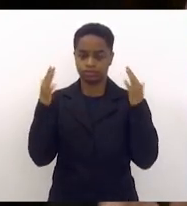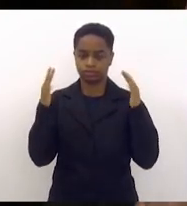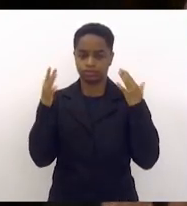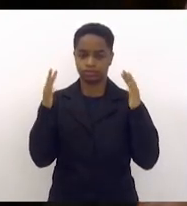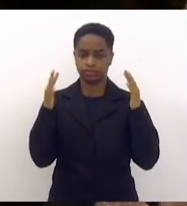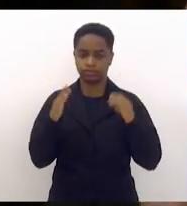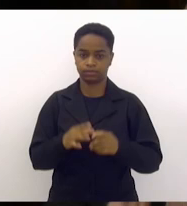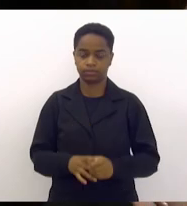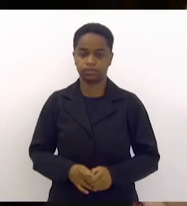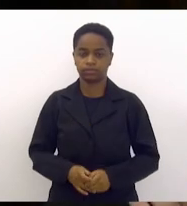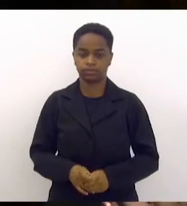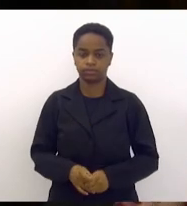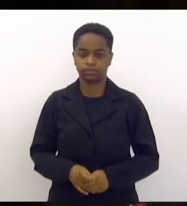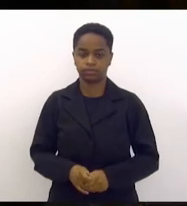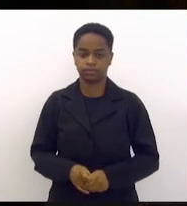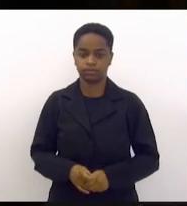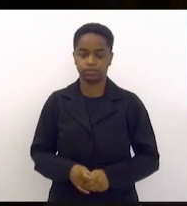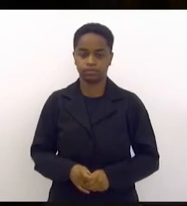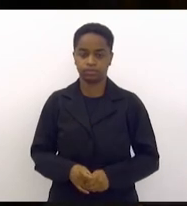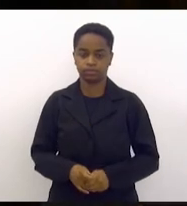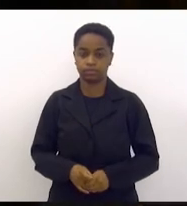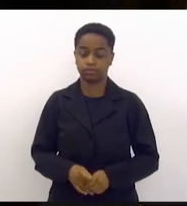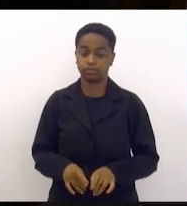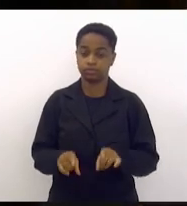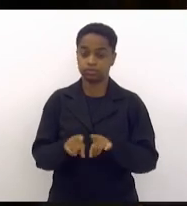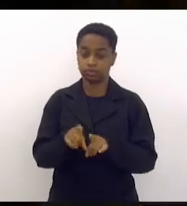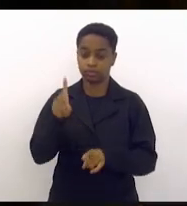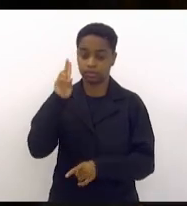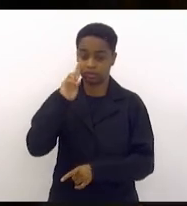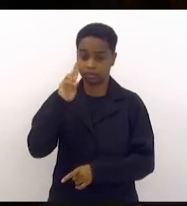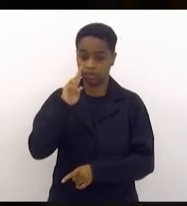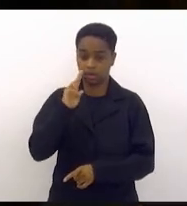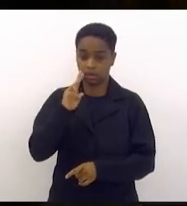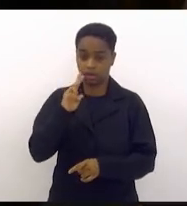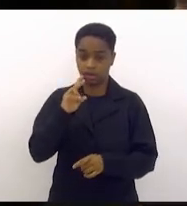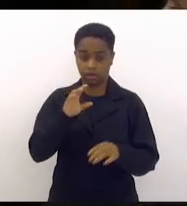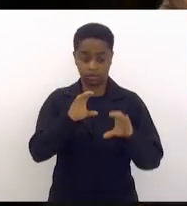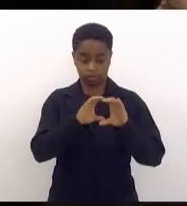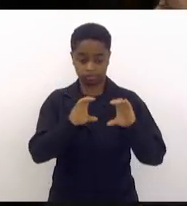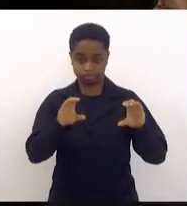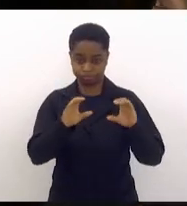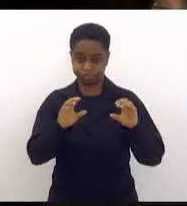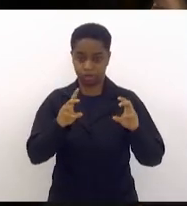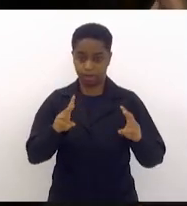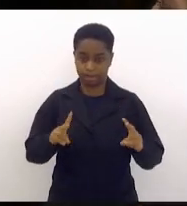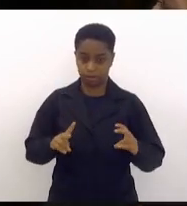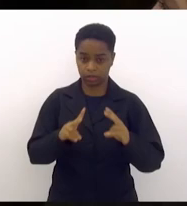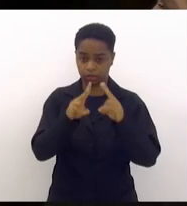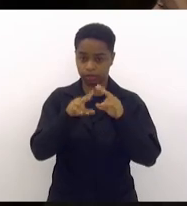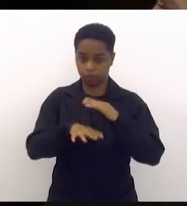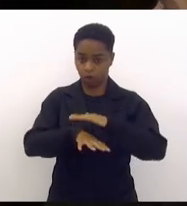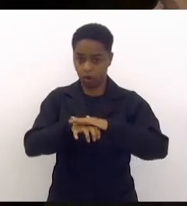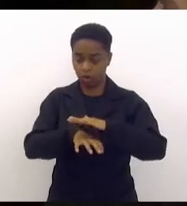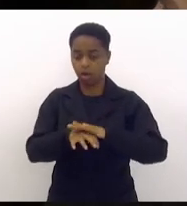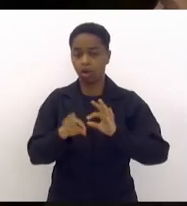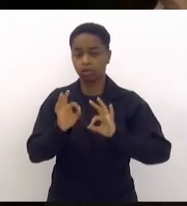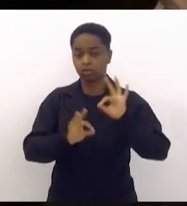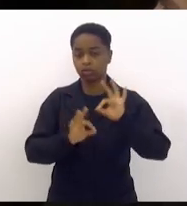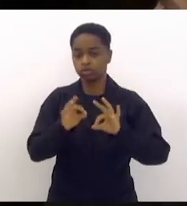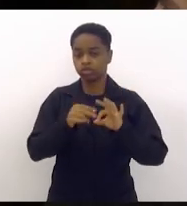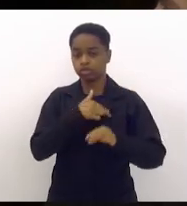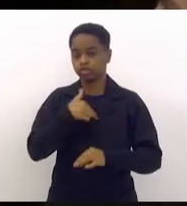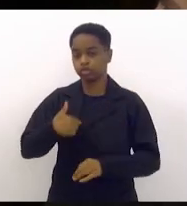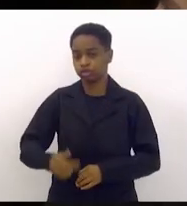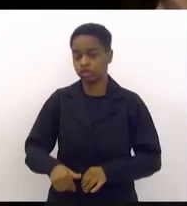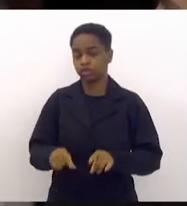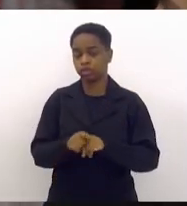competentes lembrando inclusive que essas plataformas que estão sendo feitas na China em outros países da do do oriente às